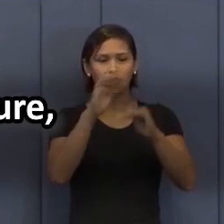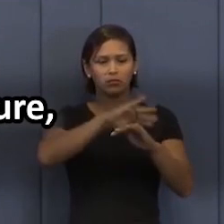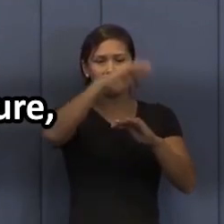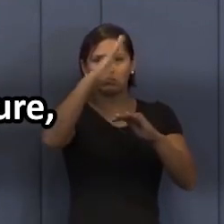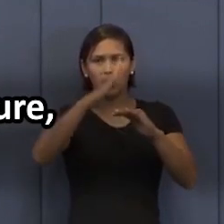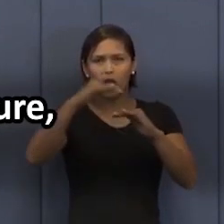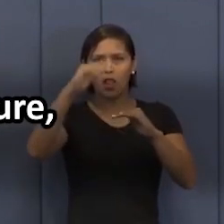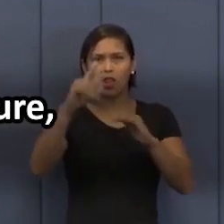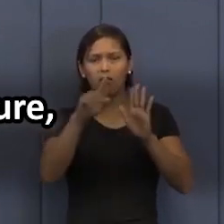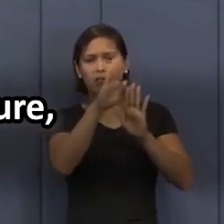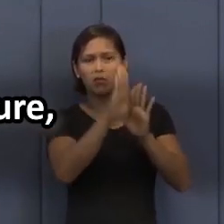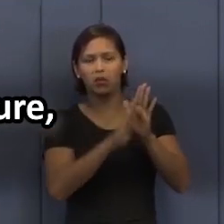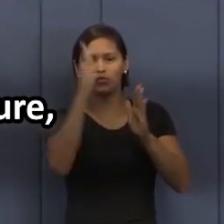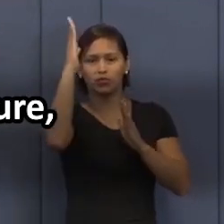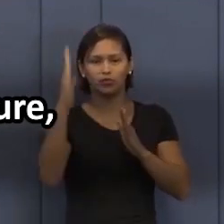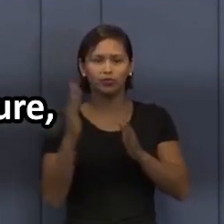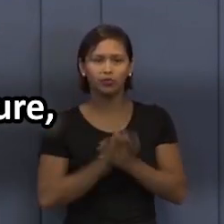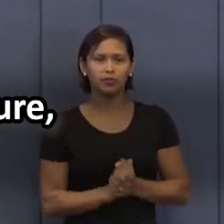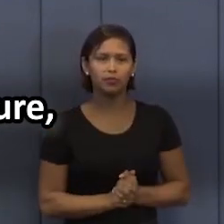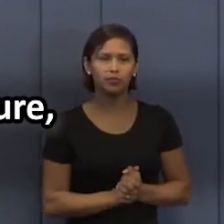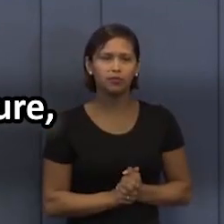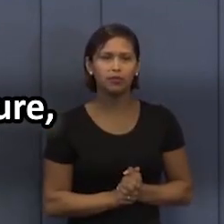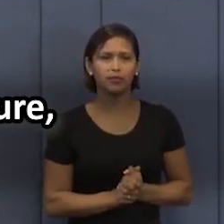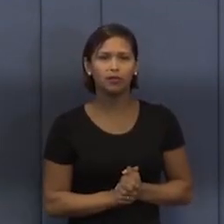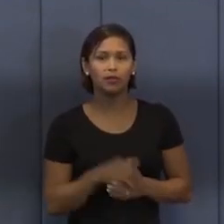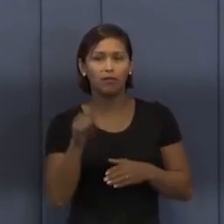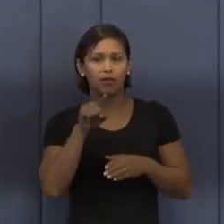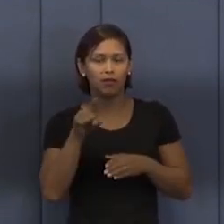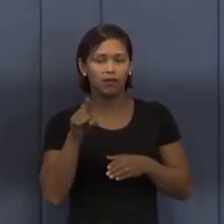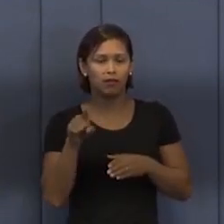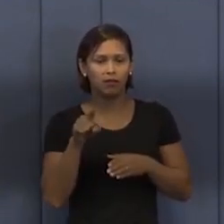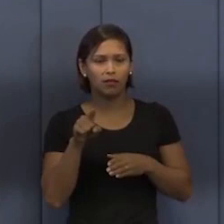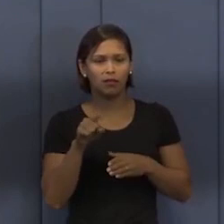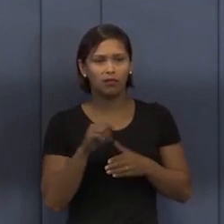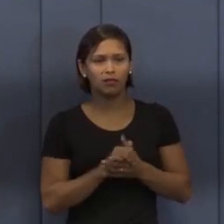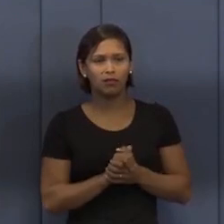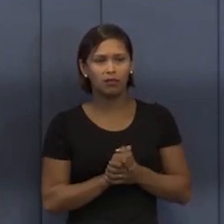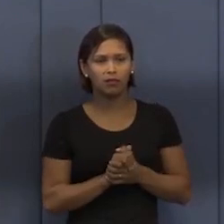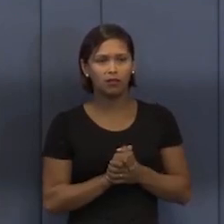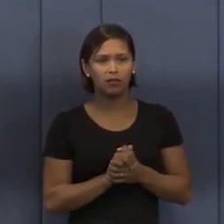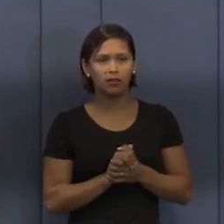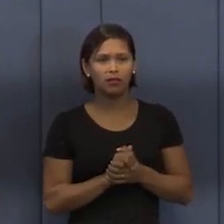São relevos na parede, né? Não é uma escultura, é um relevo na parede. O Napoleão, ele